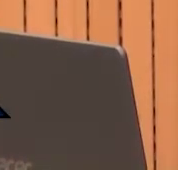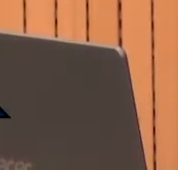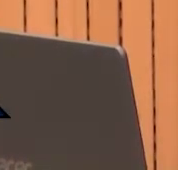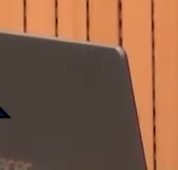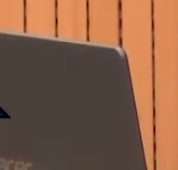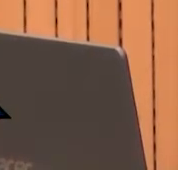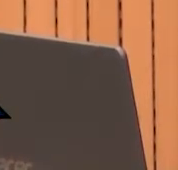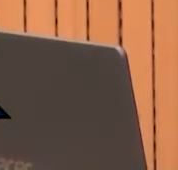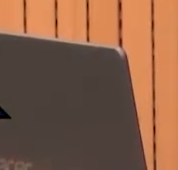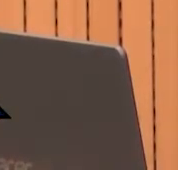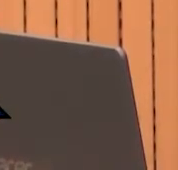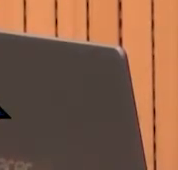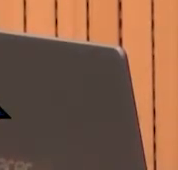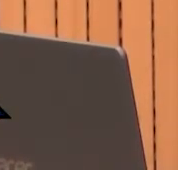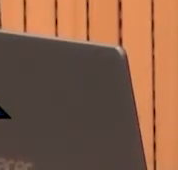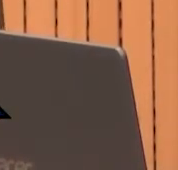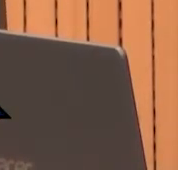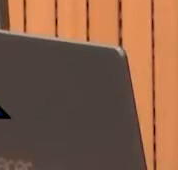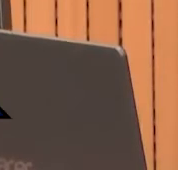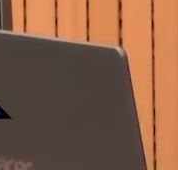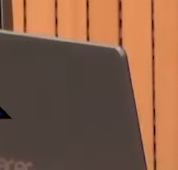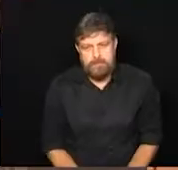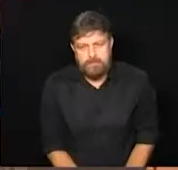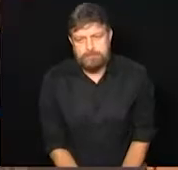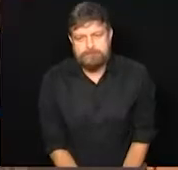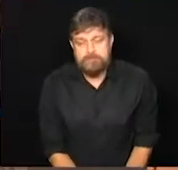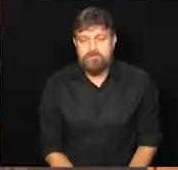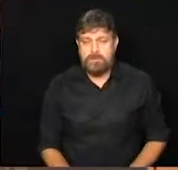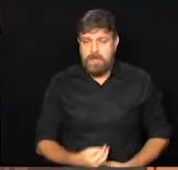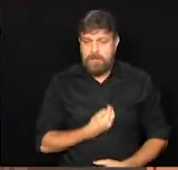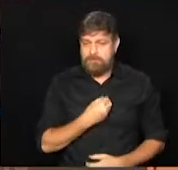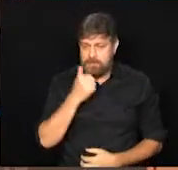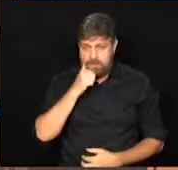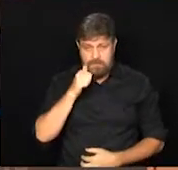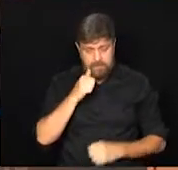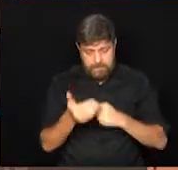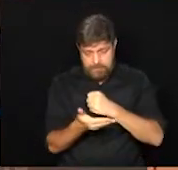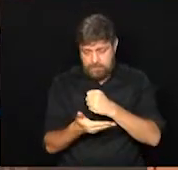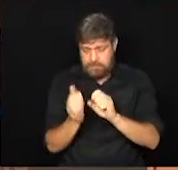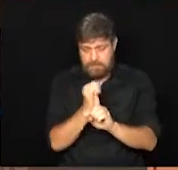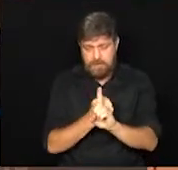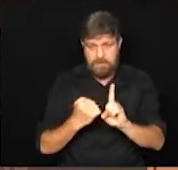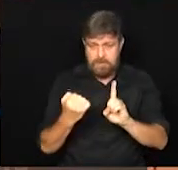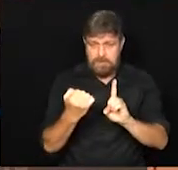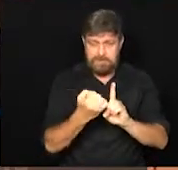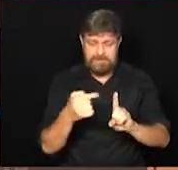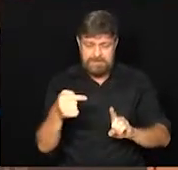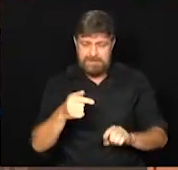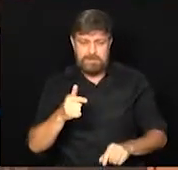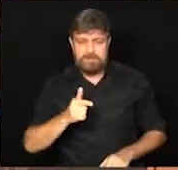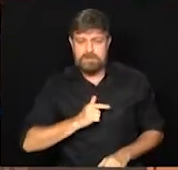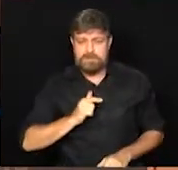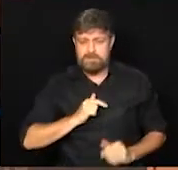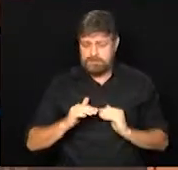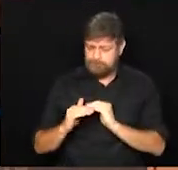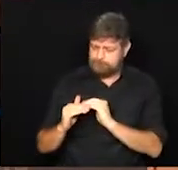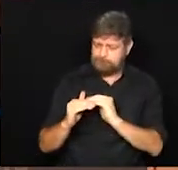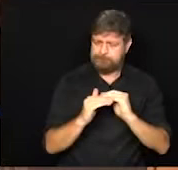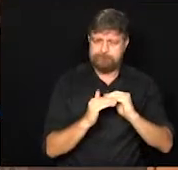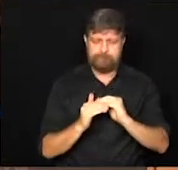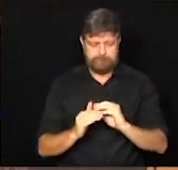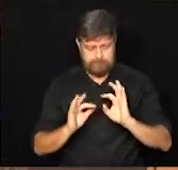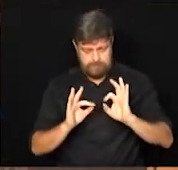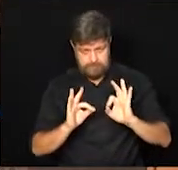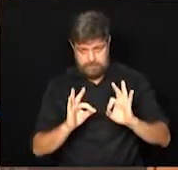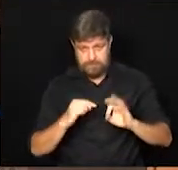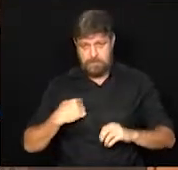Que a vida das mulheres, ela é fundamental para que a gente consiga ter uma sociedade mais ampla e saudável. Então, quando a gente